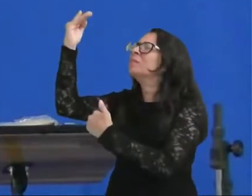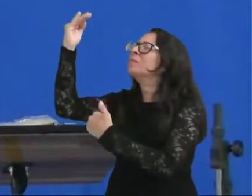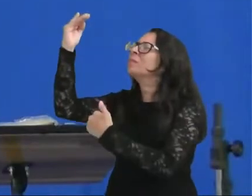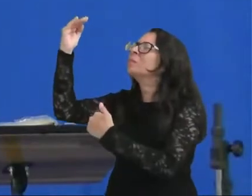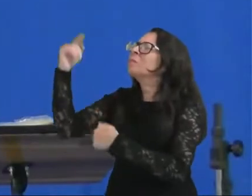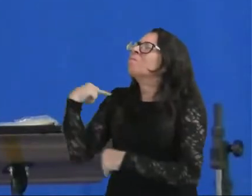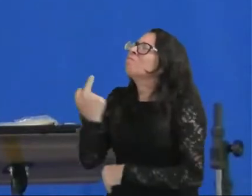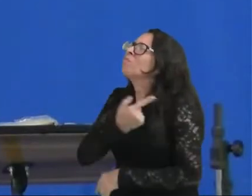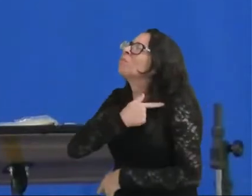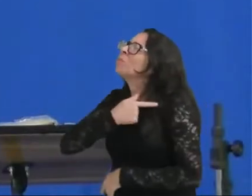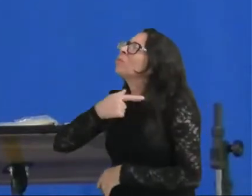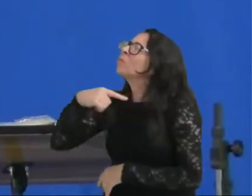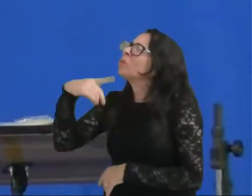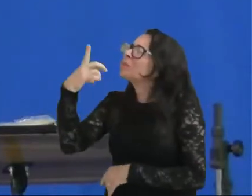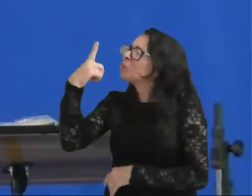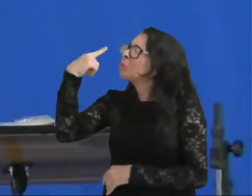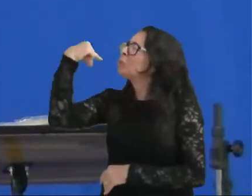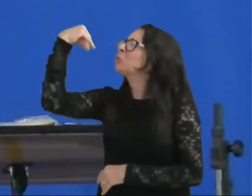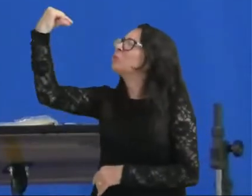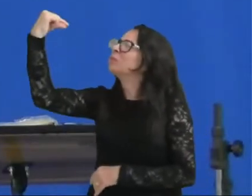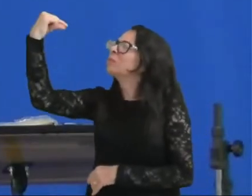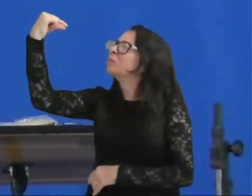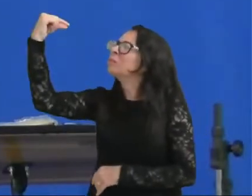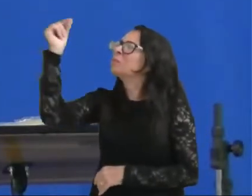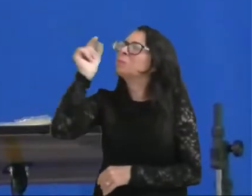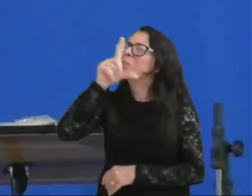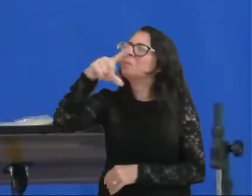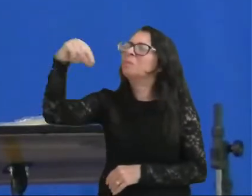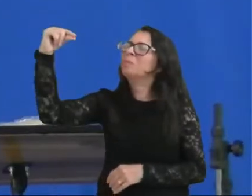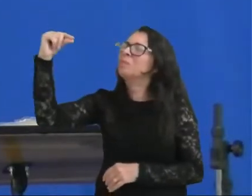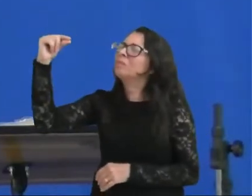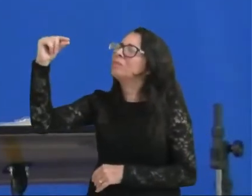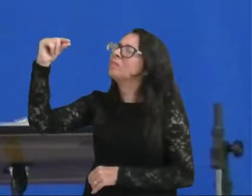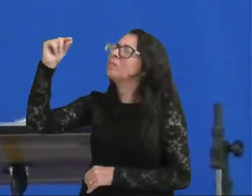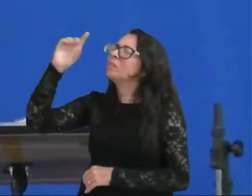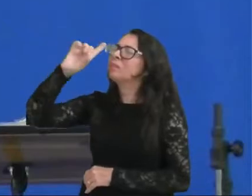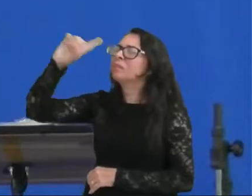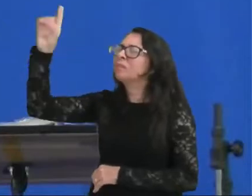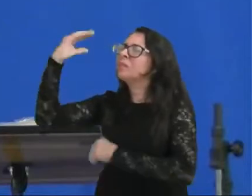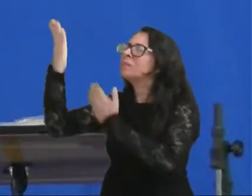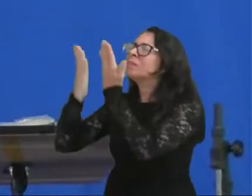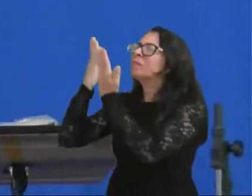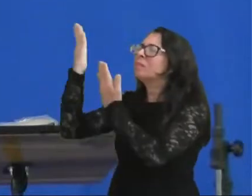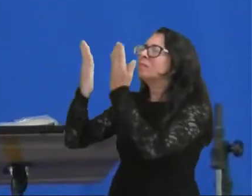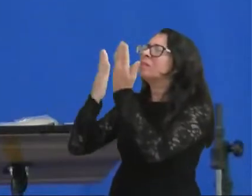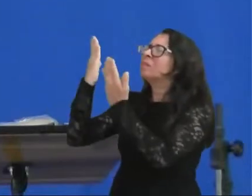Sua noiva, Pai. Eu te agradeço em nome de Jesus. Amém. Amém?